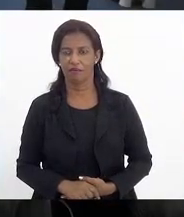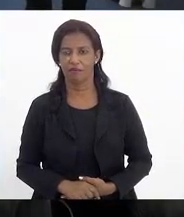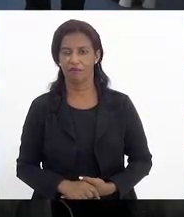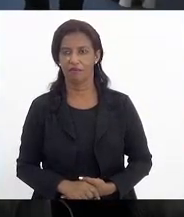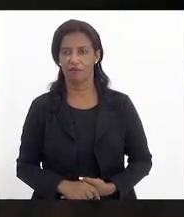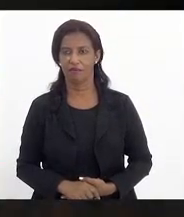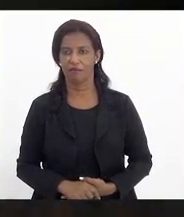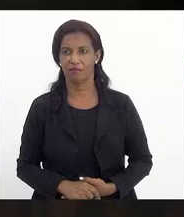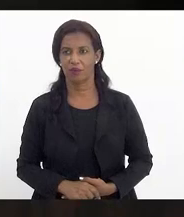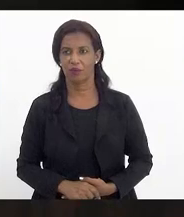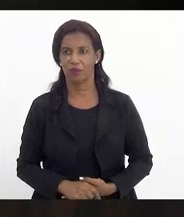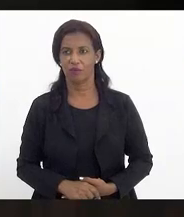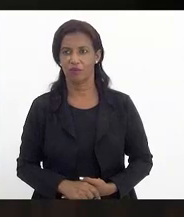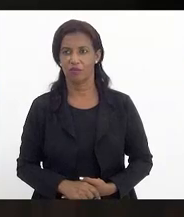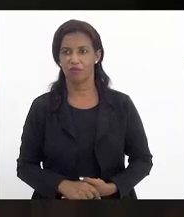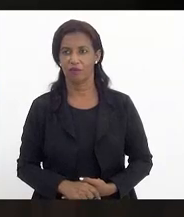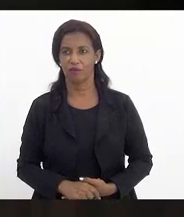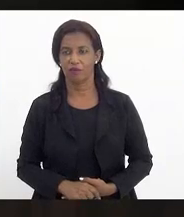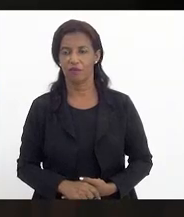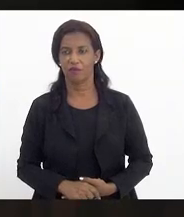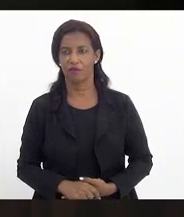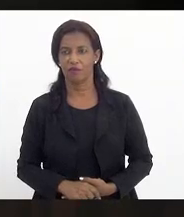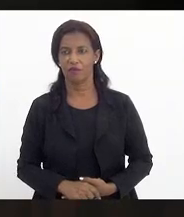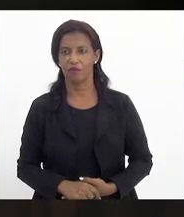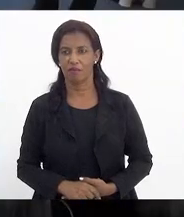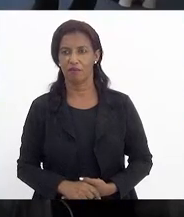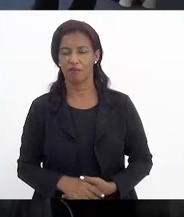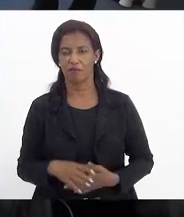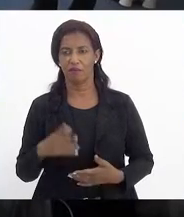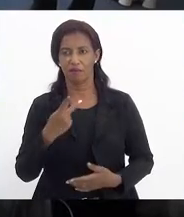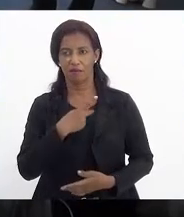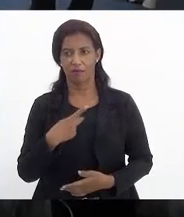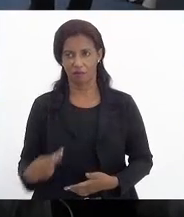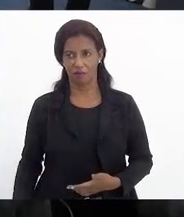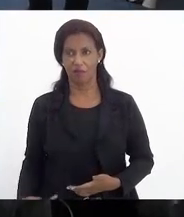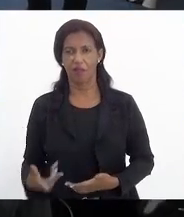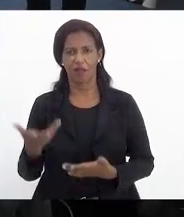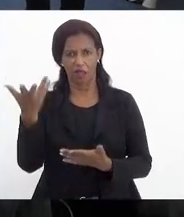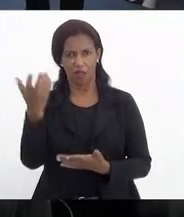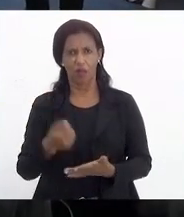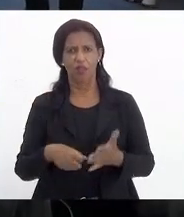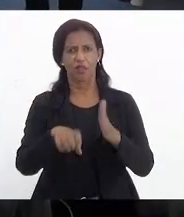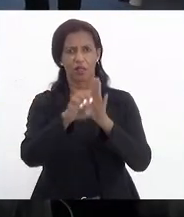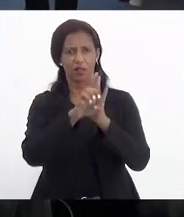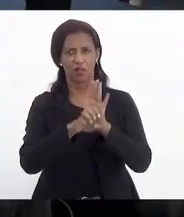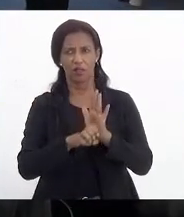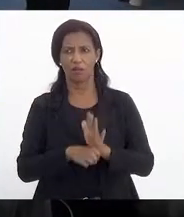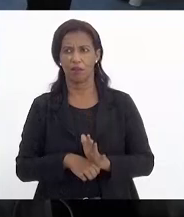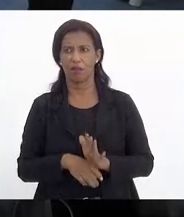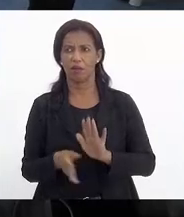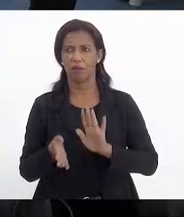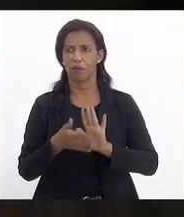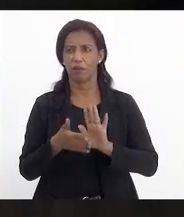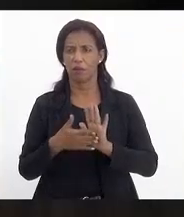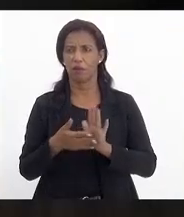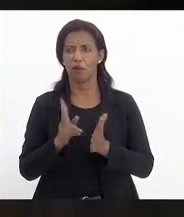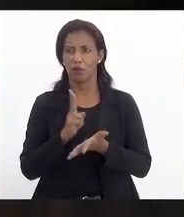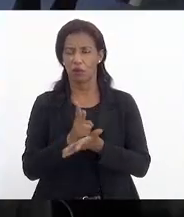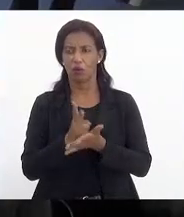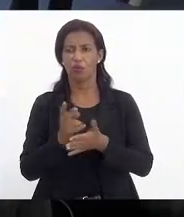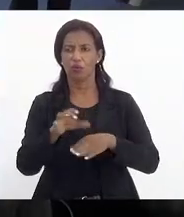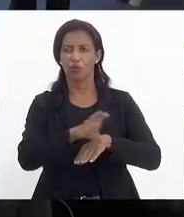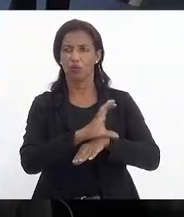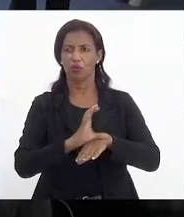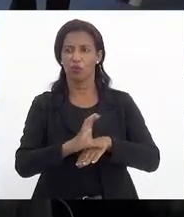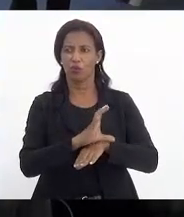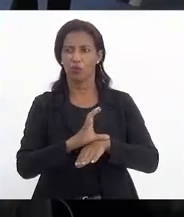Não tem nada demais. Aceitar a lei. Senhor presidente, eu acolho nas emendas de plenário. O meu parecer mantém constitucionalidade.